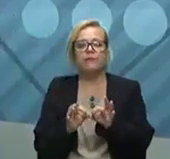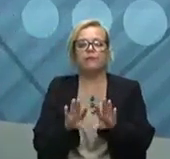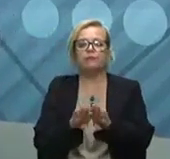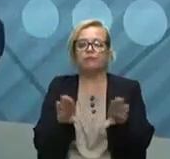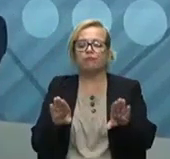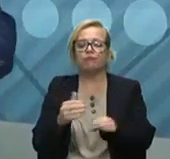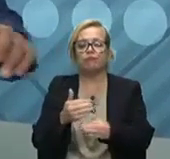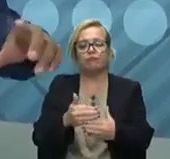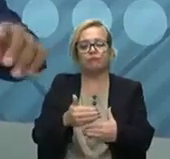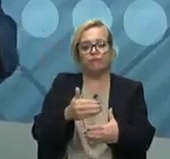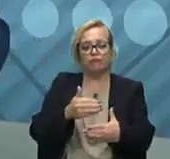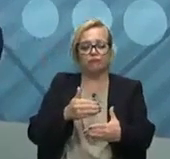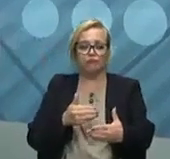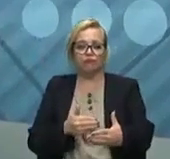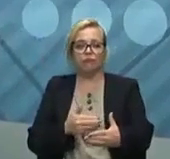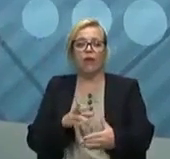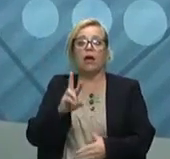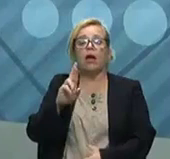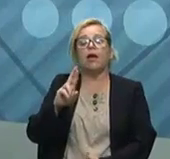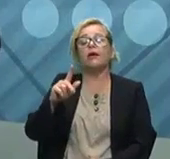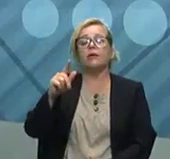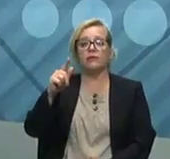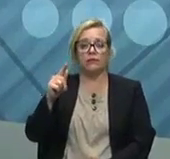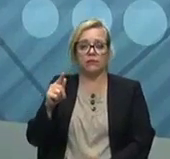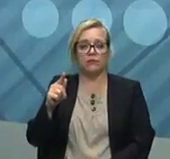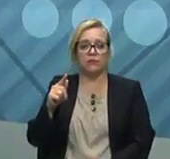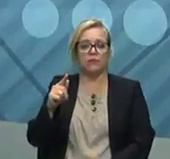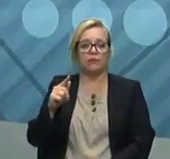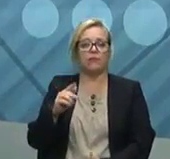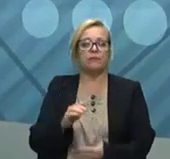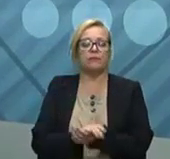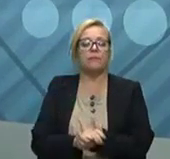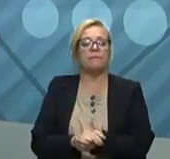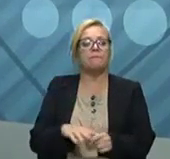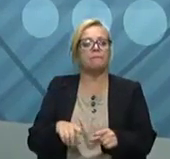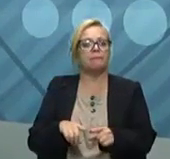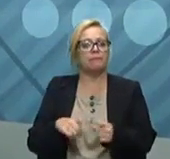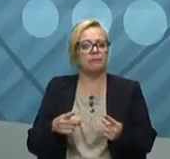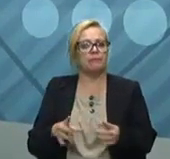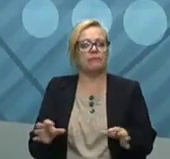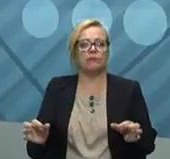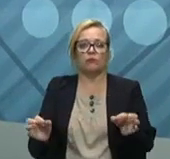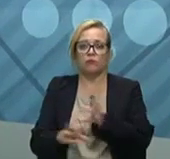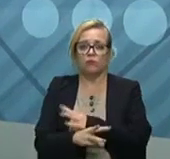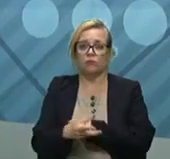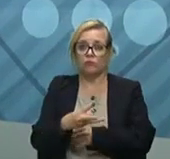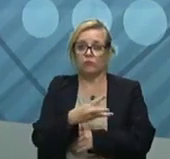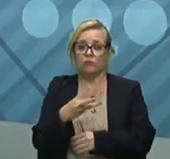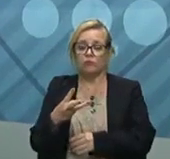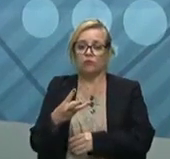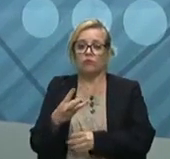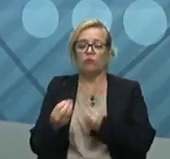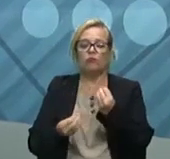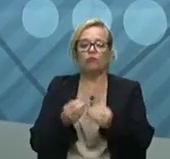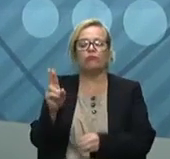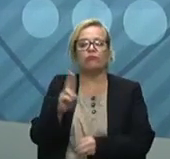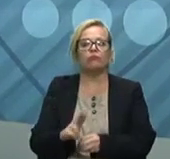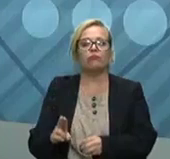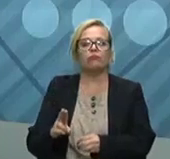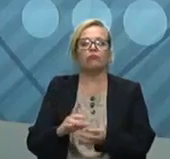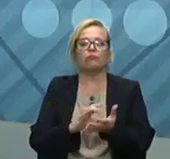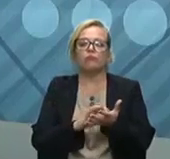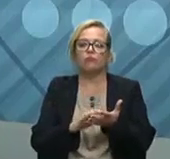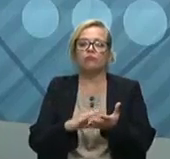de regressão, construir aquela expressão algébrica. Mas vamos resolver a situação problema 3 utilizando a